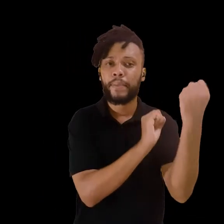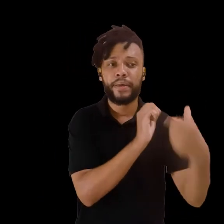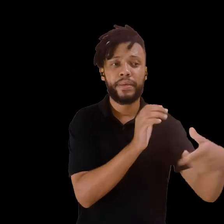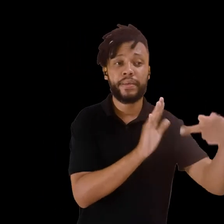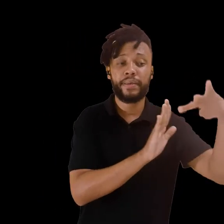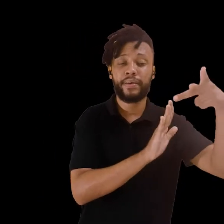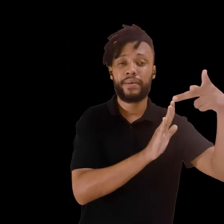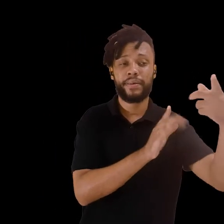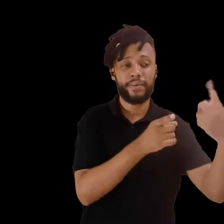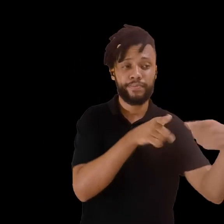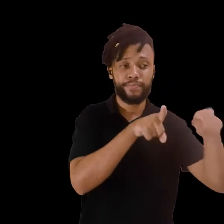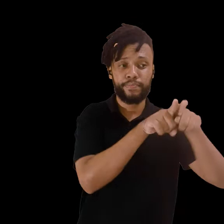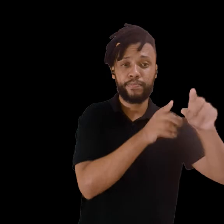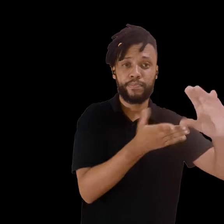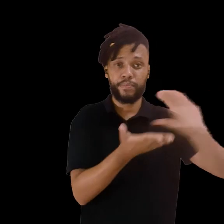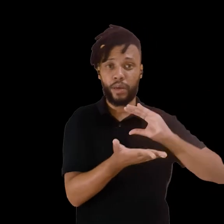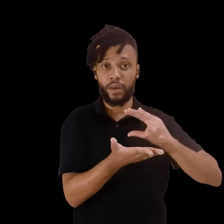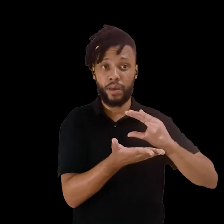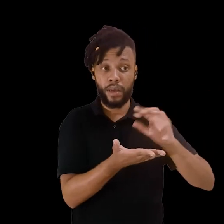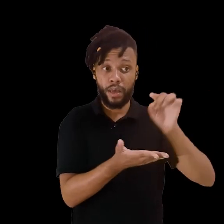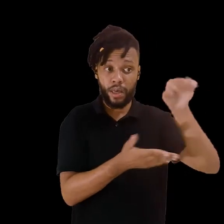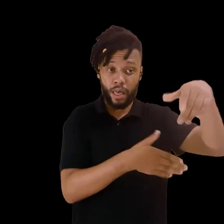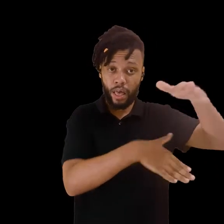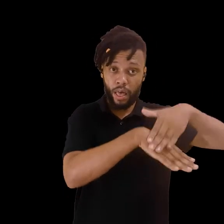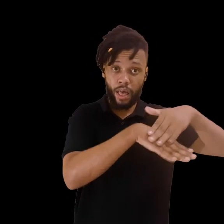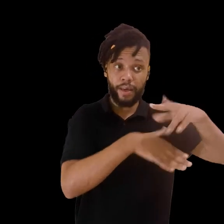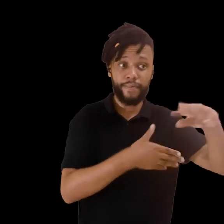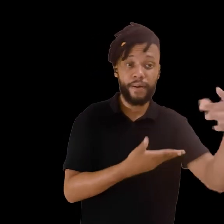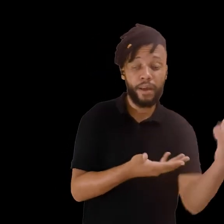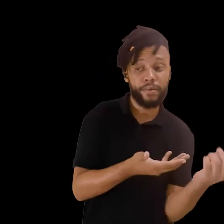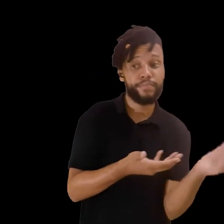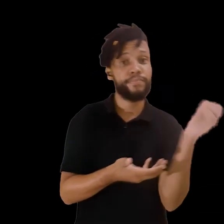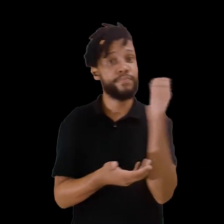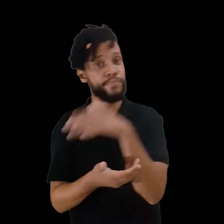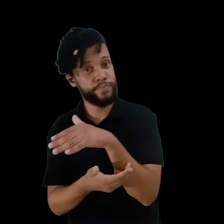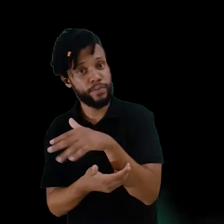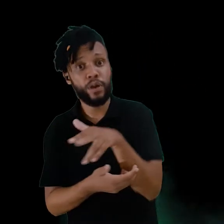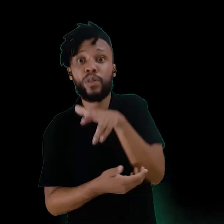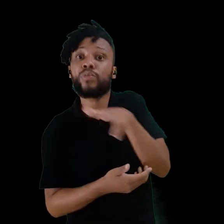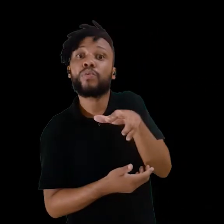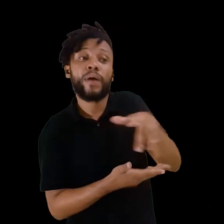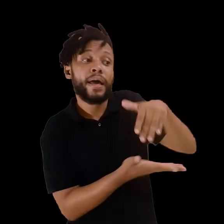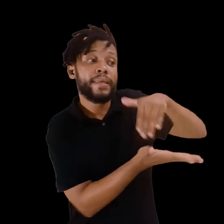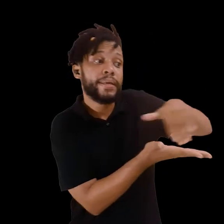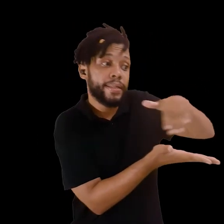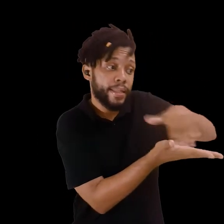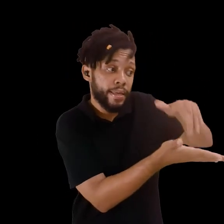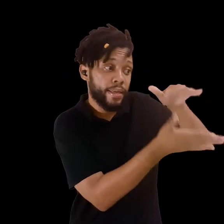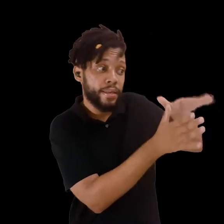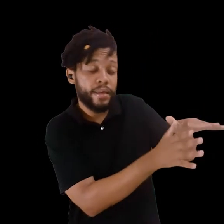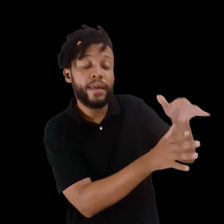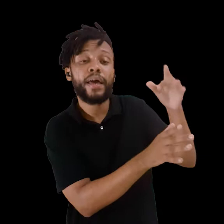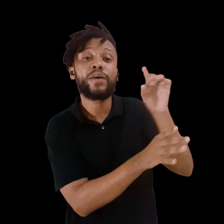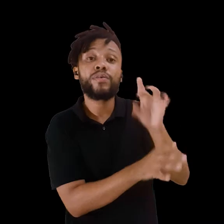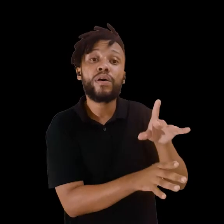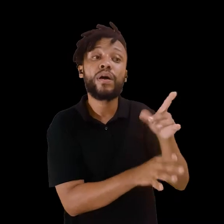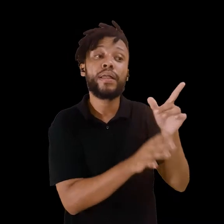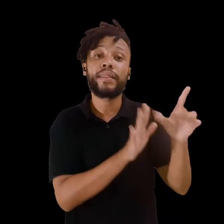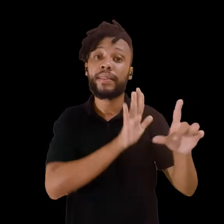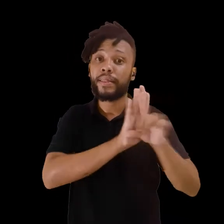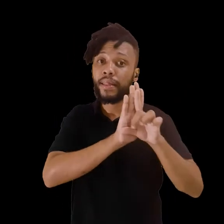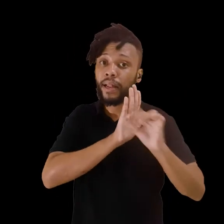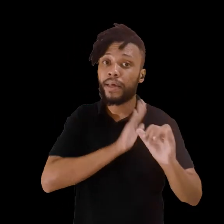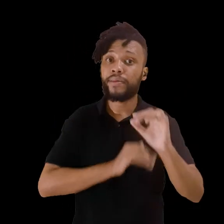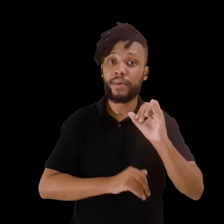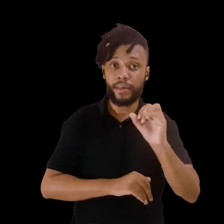vai depositar o dinheiro na sua conta, não é a secretaria, como é no caso da lei do ISS. E